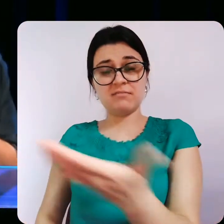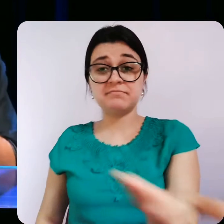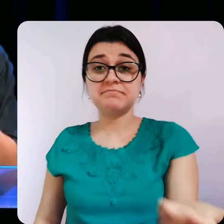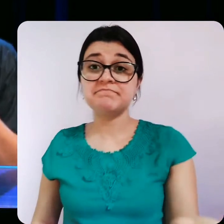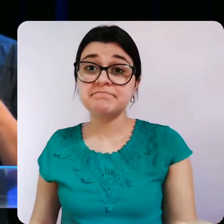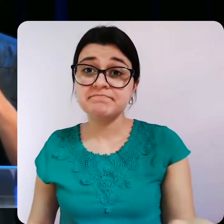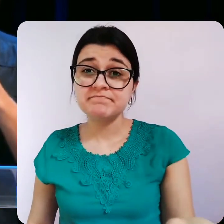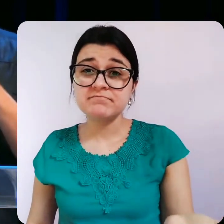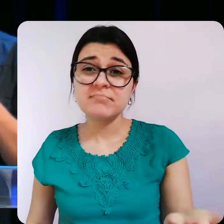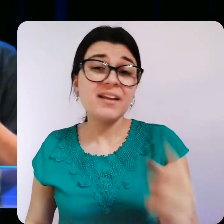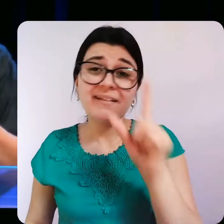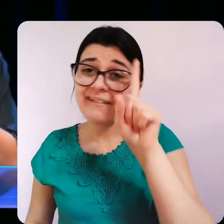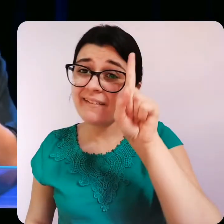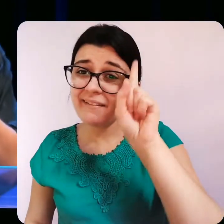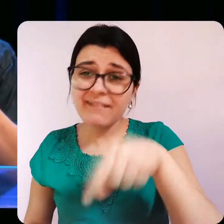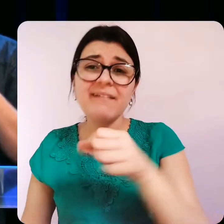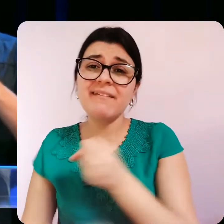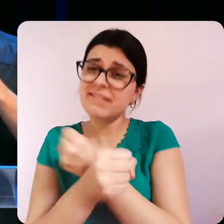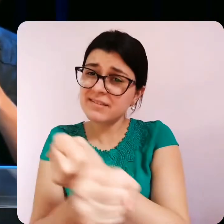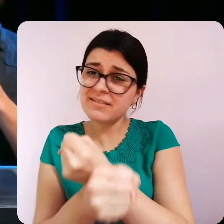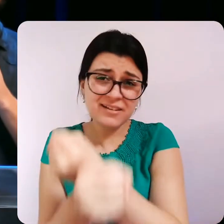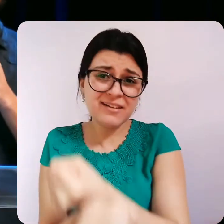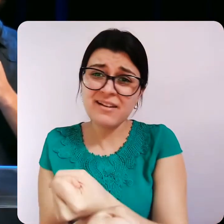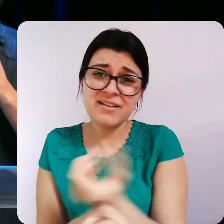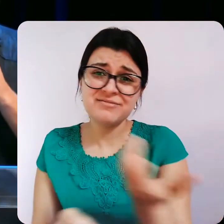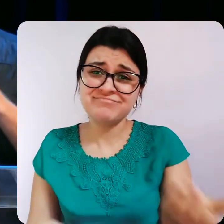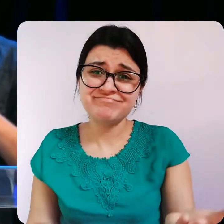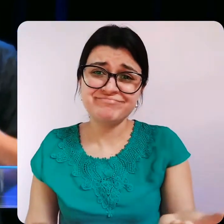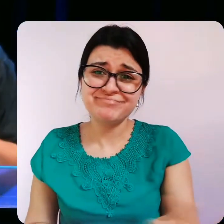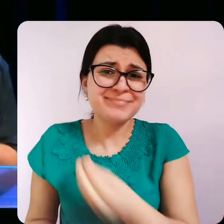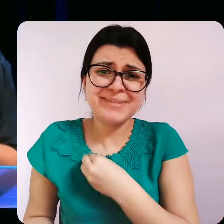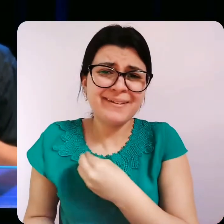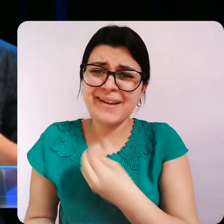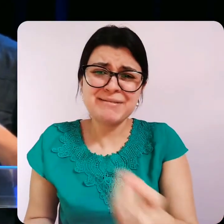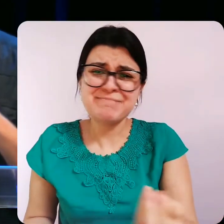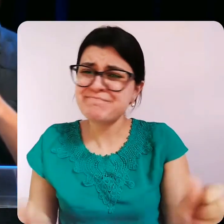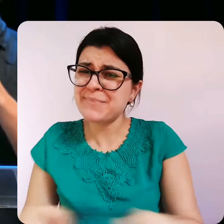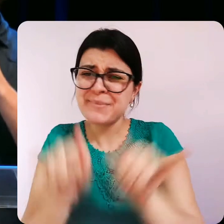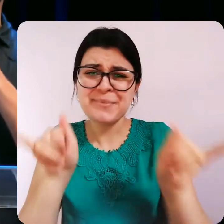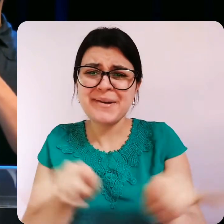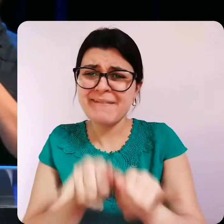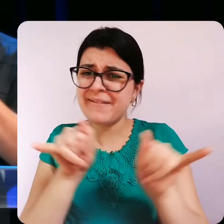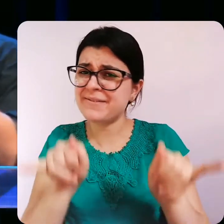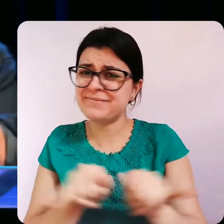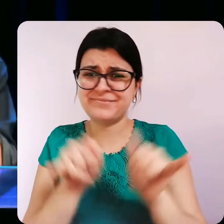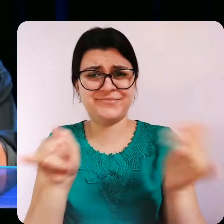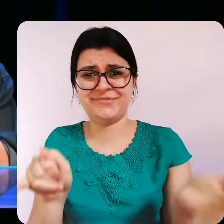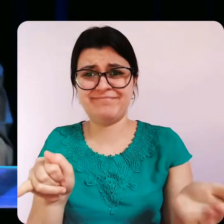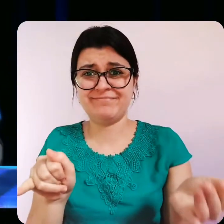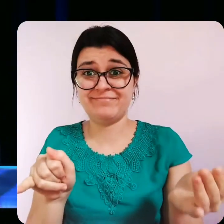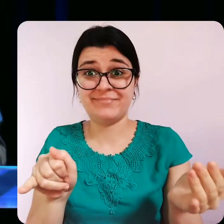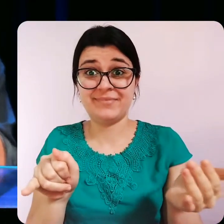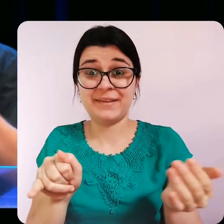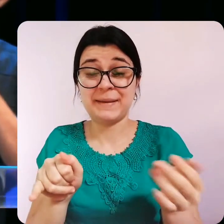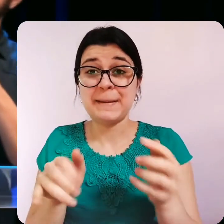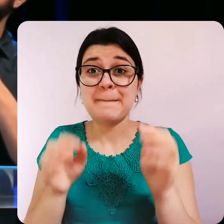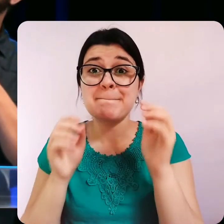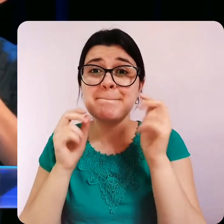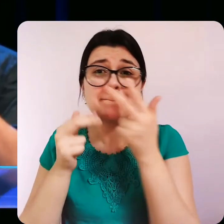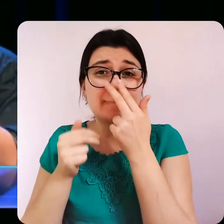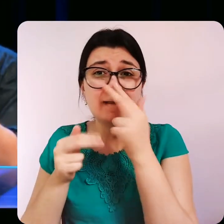princípios básicos deste mundo. Estamos escravizados. E justamente porque nós estamos escravizados, nós não temos acesso à nossa herança,